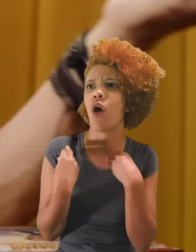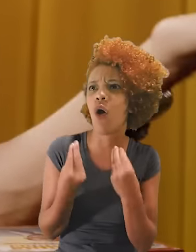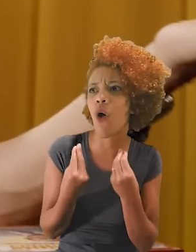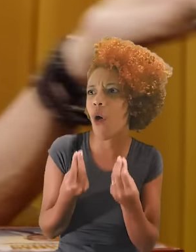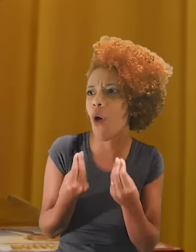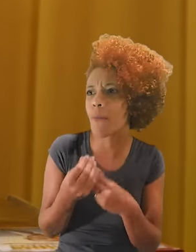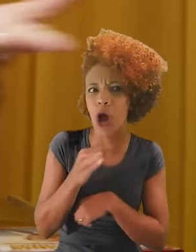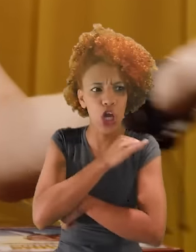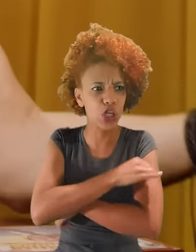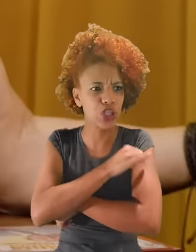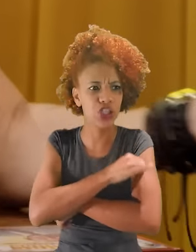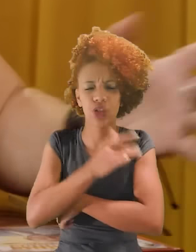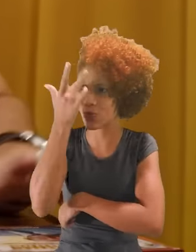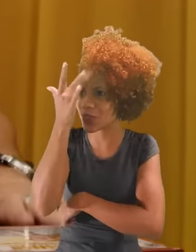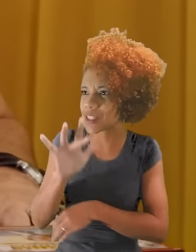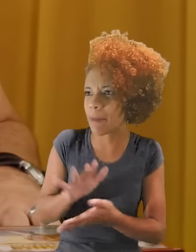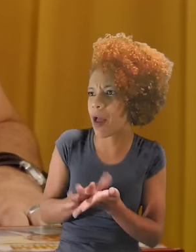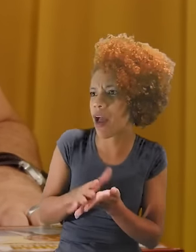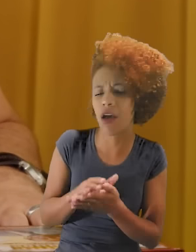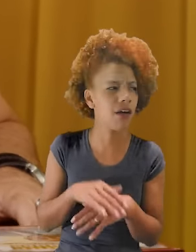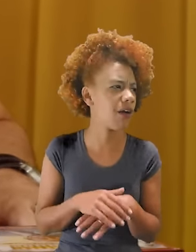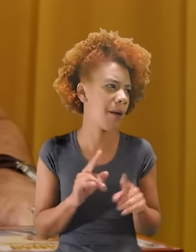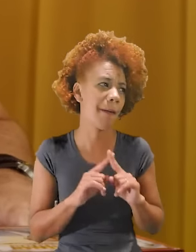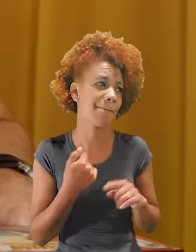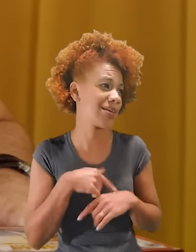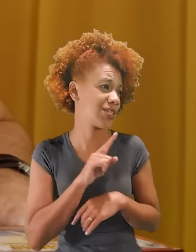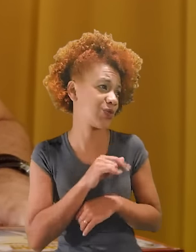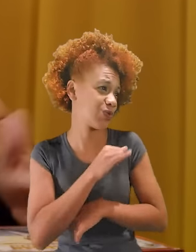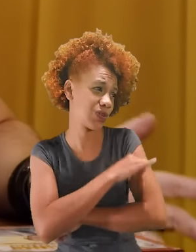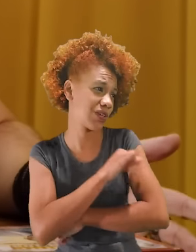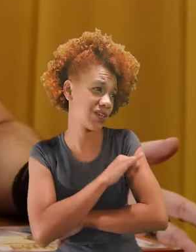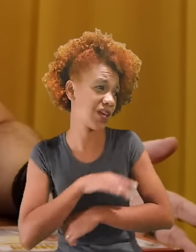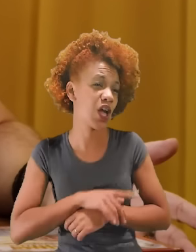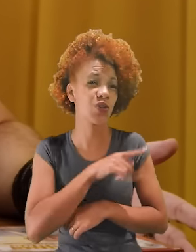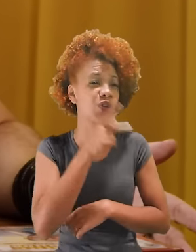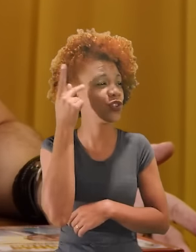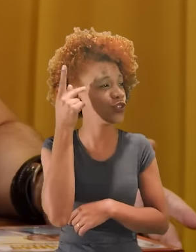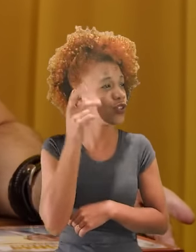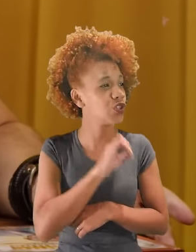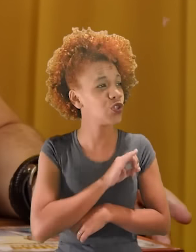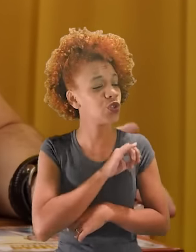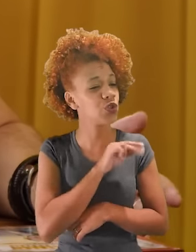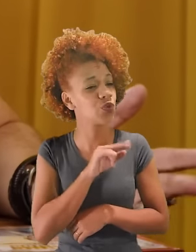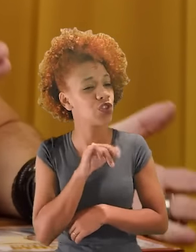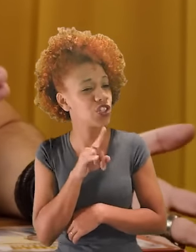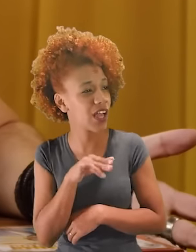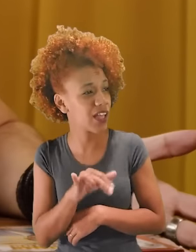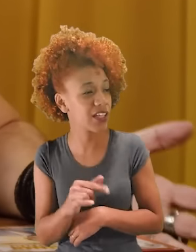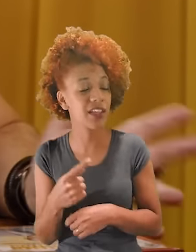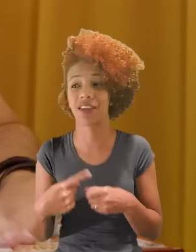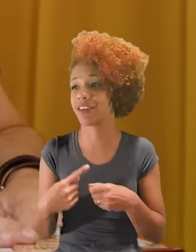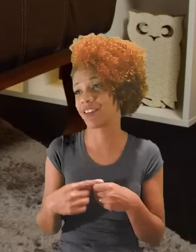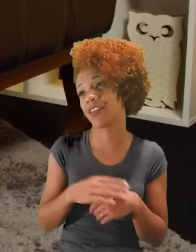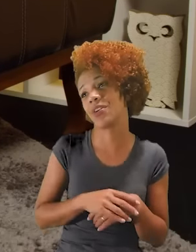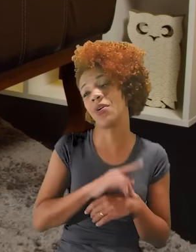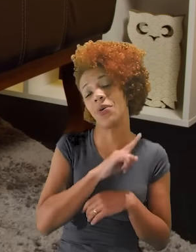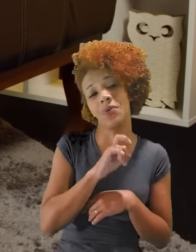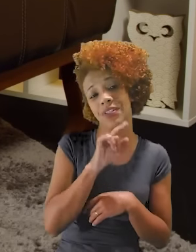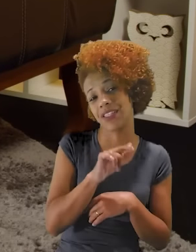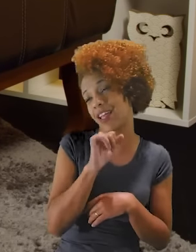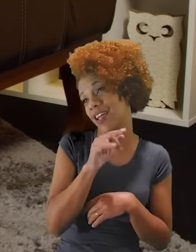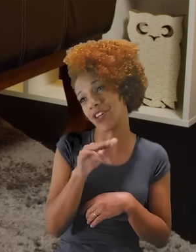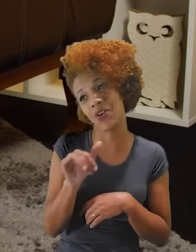cara, como? Você tá no Rio de Janeiro, cara, você não sabe sambar? Ele falou, não, mas eu não sou carioca, eu sou de Jundiaí, eu sou de São Paulo. O Zé Carioca é de Jundiaí, velho. O Zé